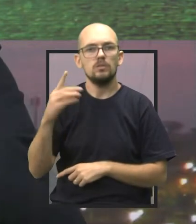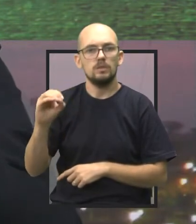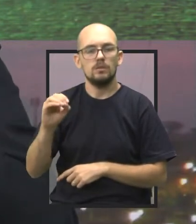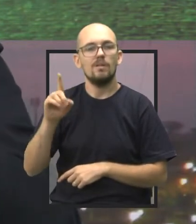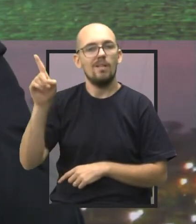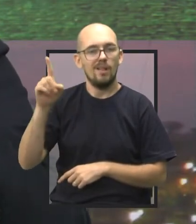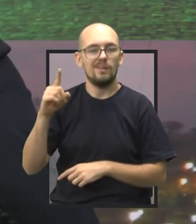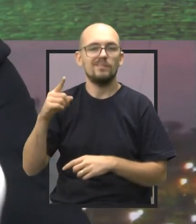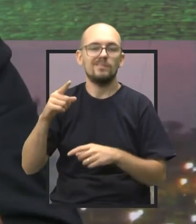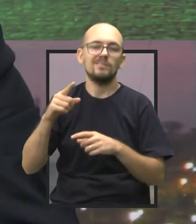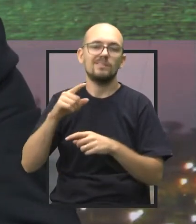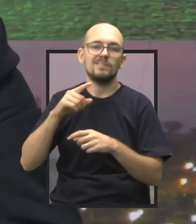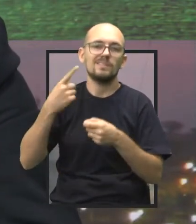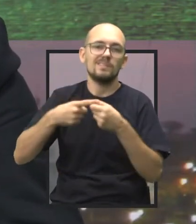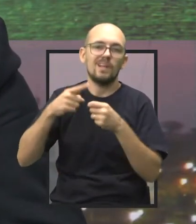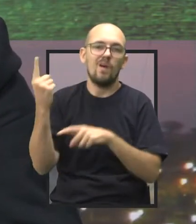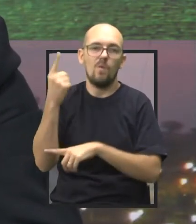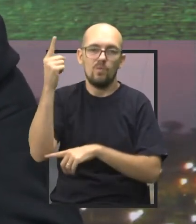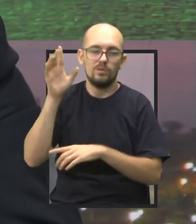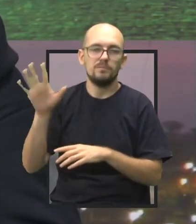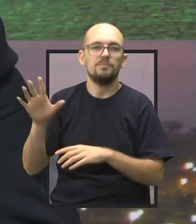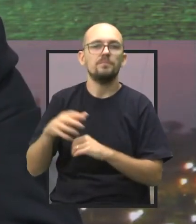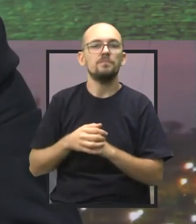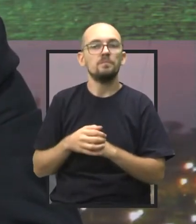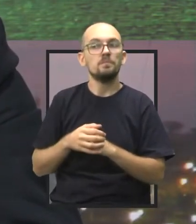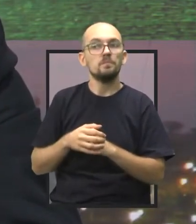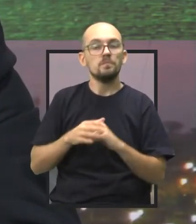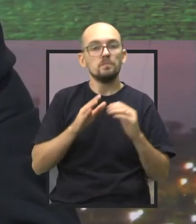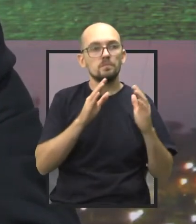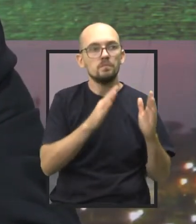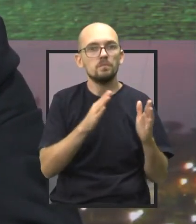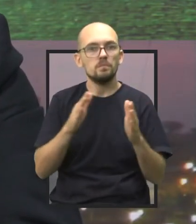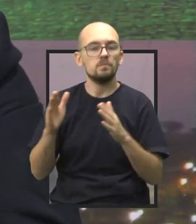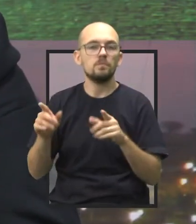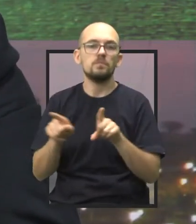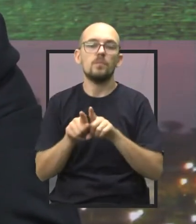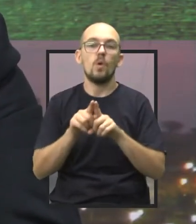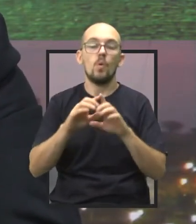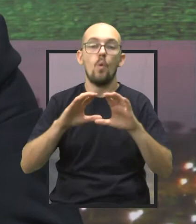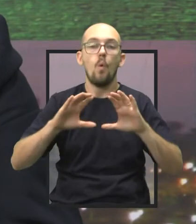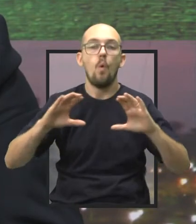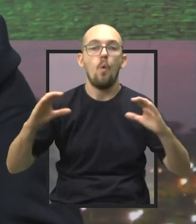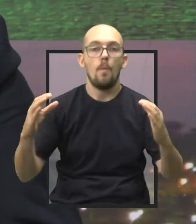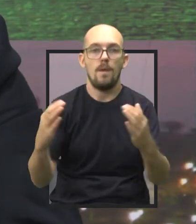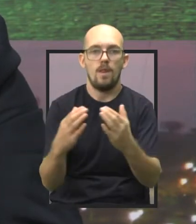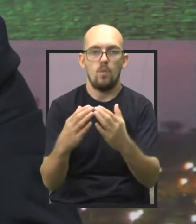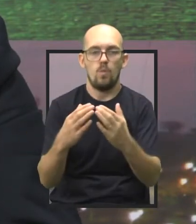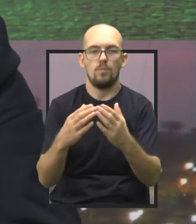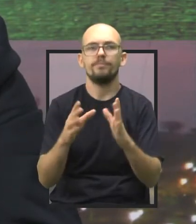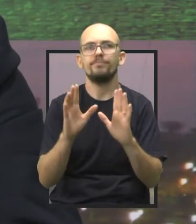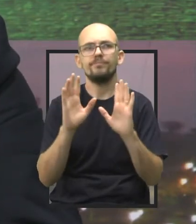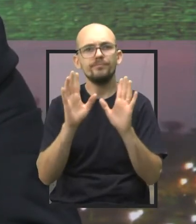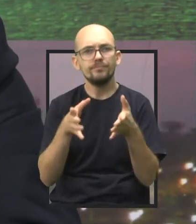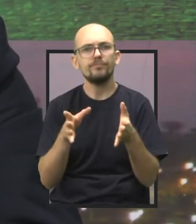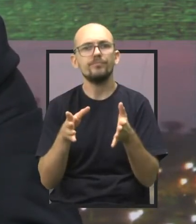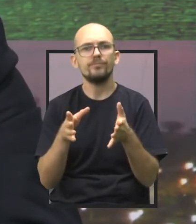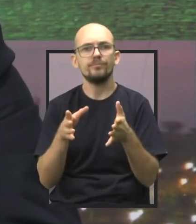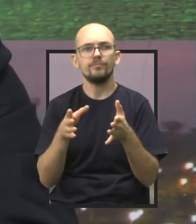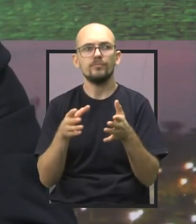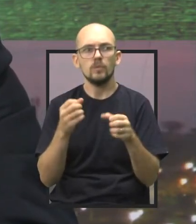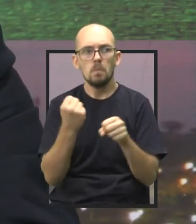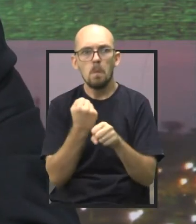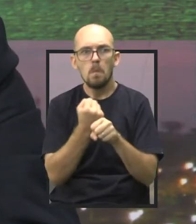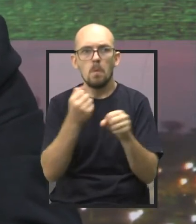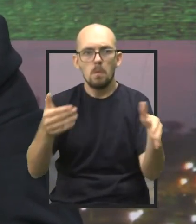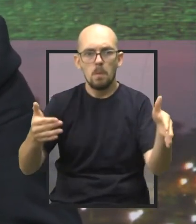lá no Cidade Alta. As fases, começando pelos condomínios. Os condomínios já estão colocando o